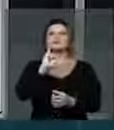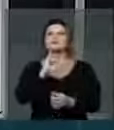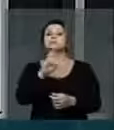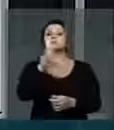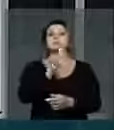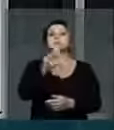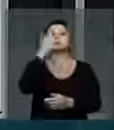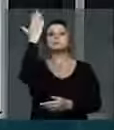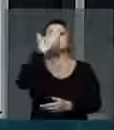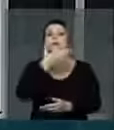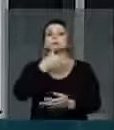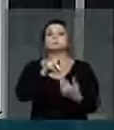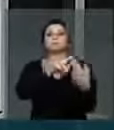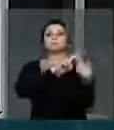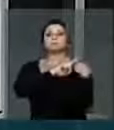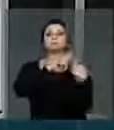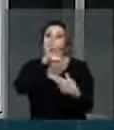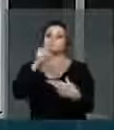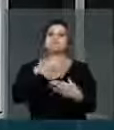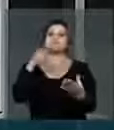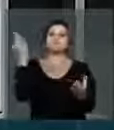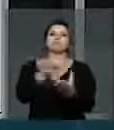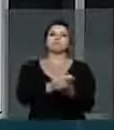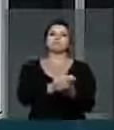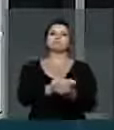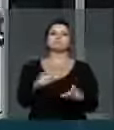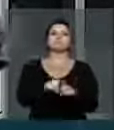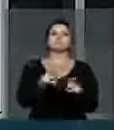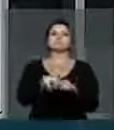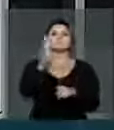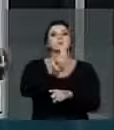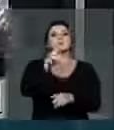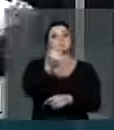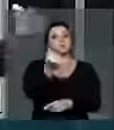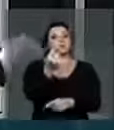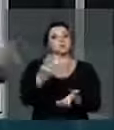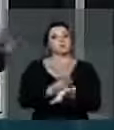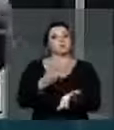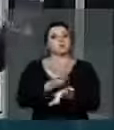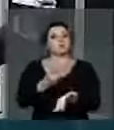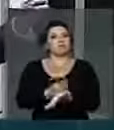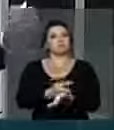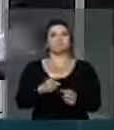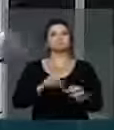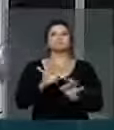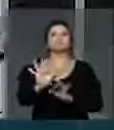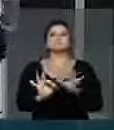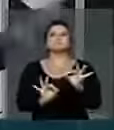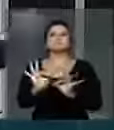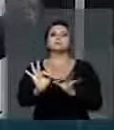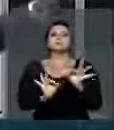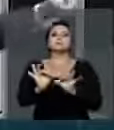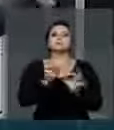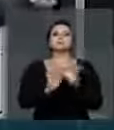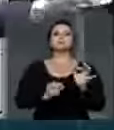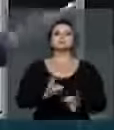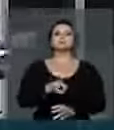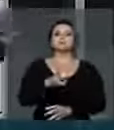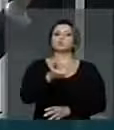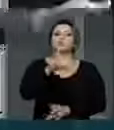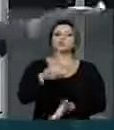criminalização ou a responsabilidade criminal para o executor. Com isso tudo, nós teremos um planejamento e continuidade